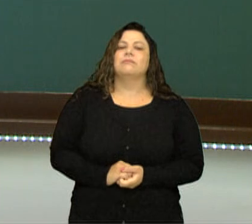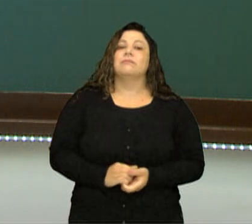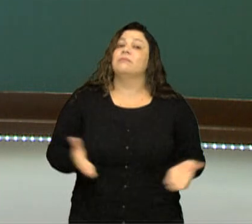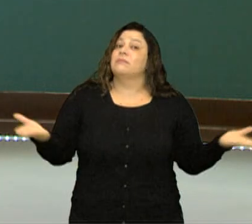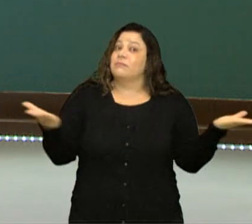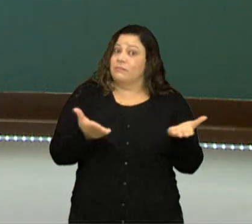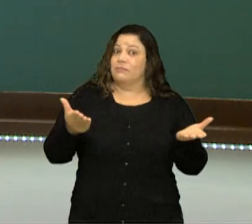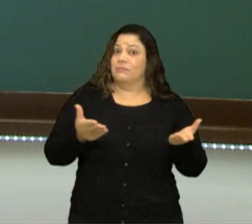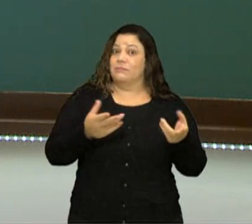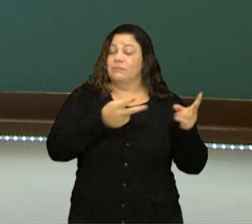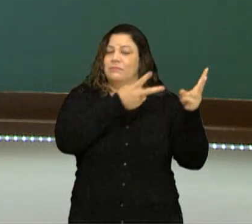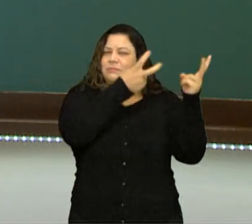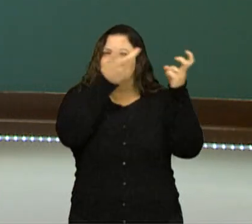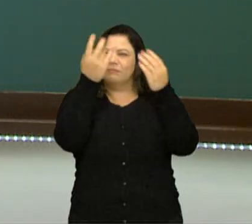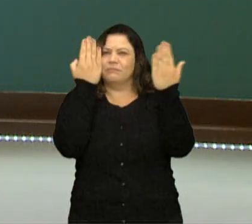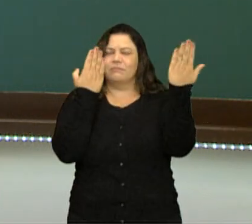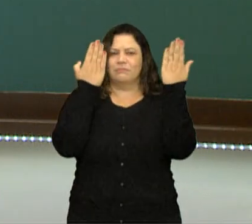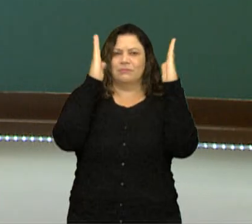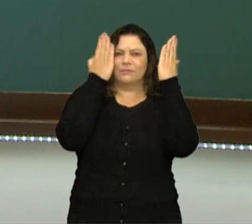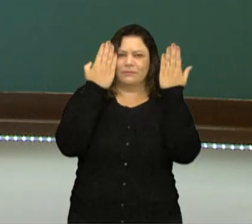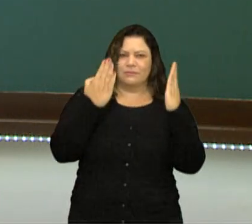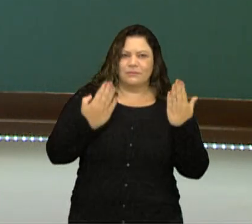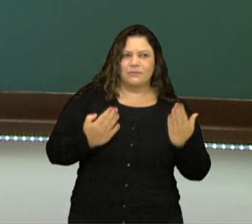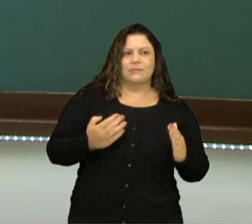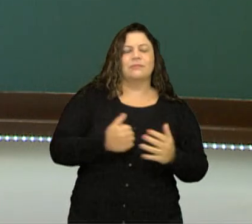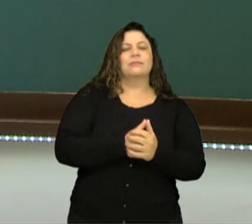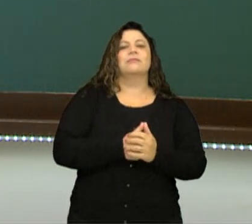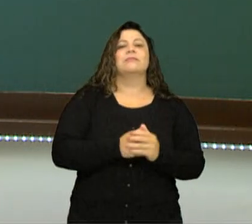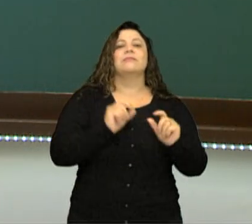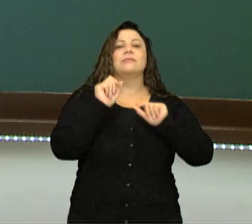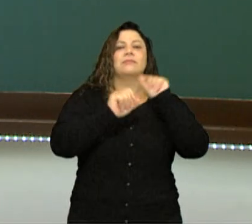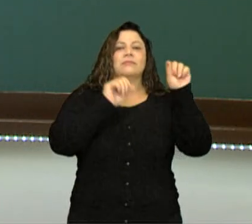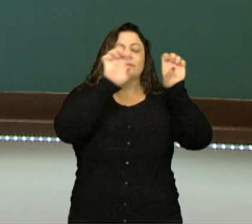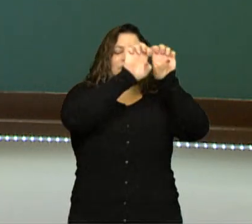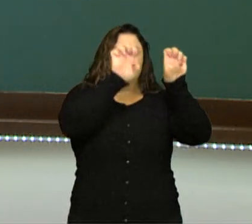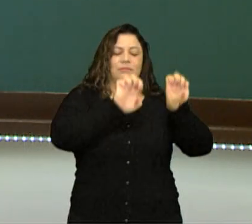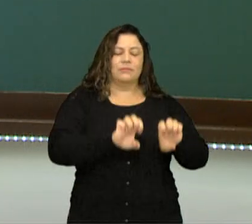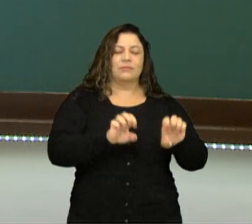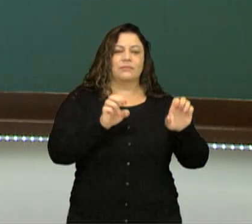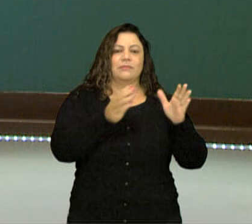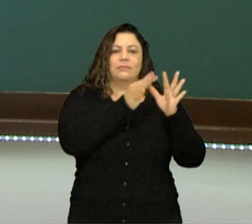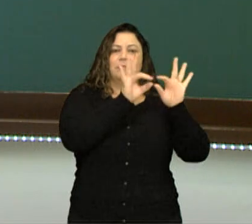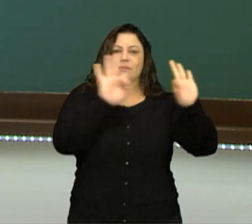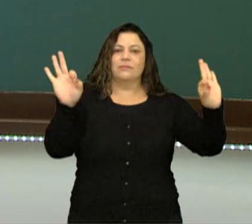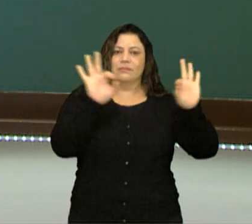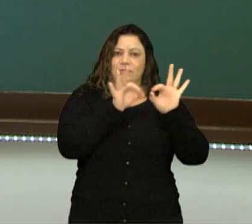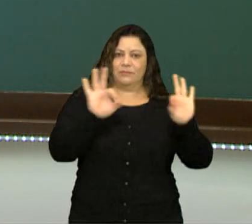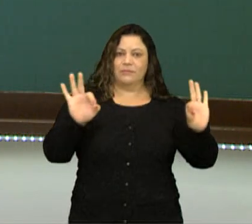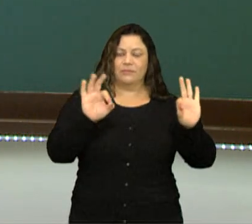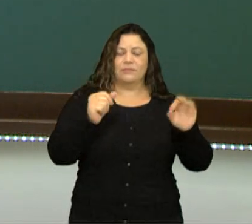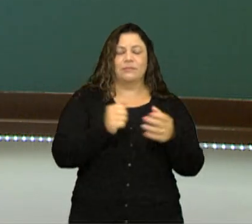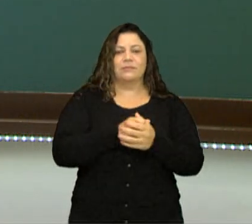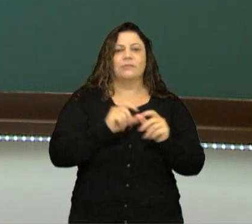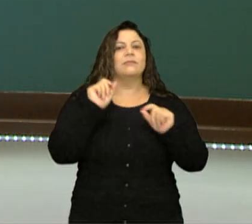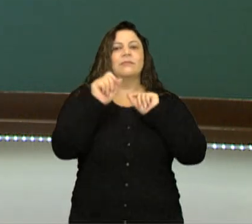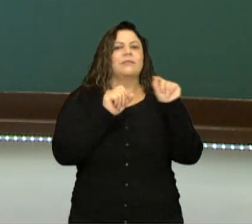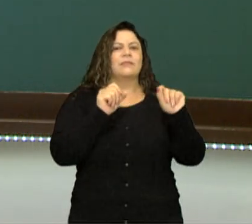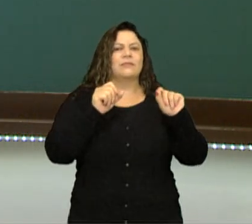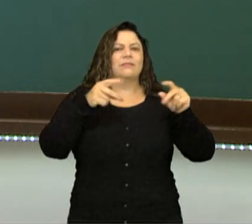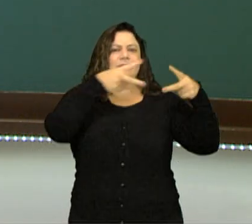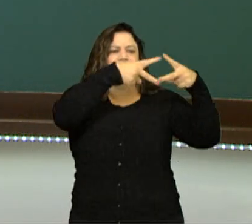Agora, vamos analisar essa questão da estrutura, do período, das frases, através de uma